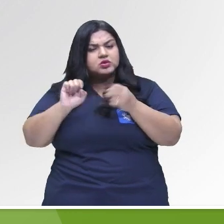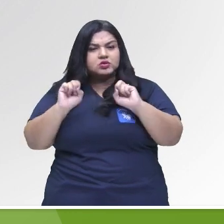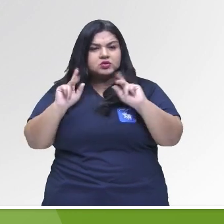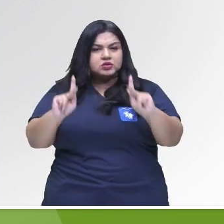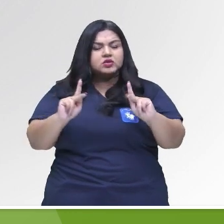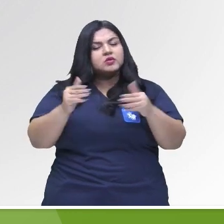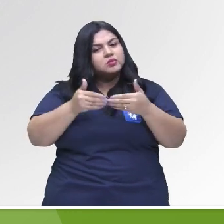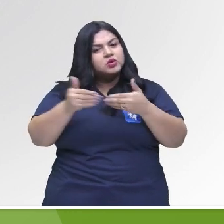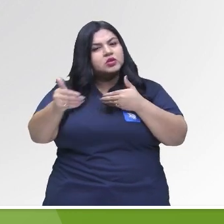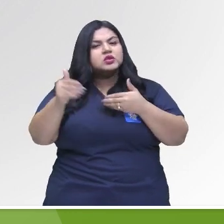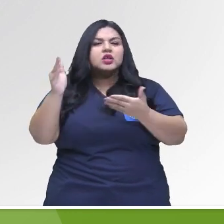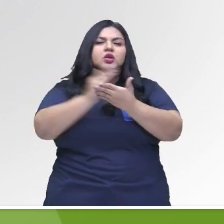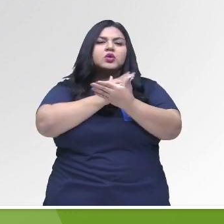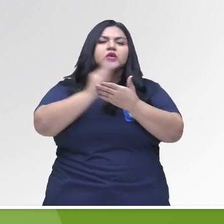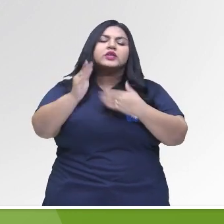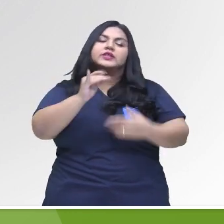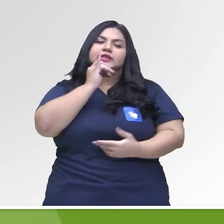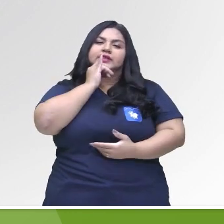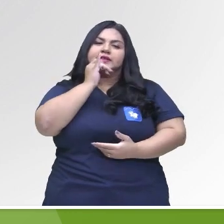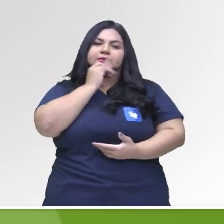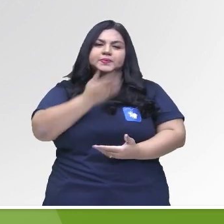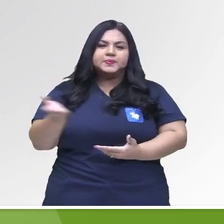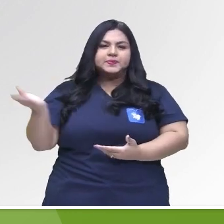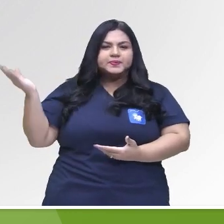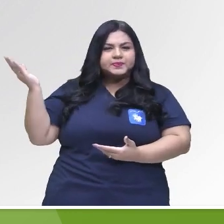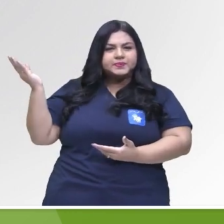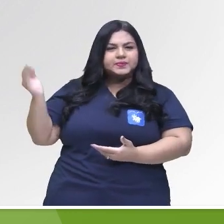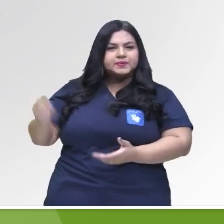Vou mostrar para vocês alguns exemplos de polímero, olha só.